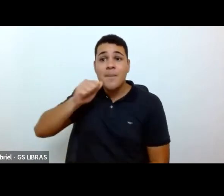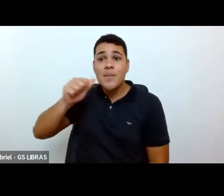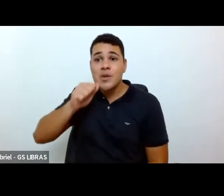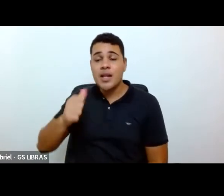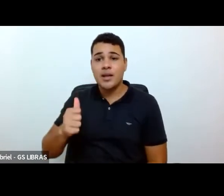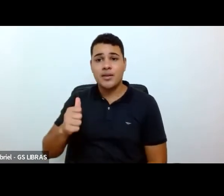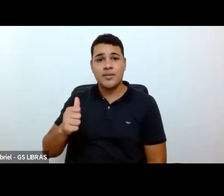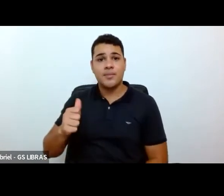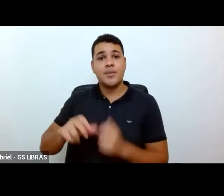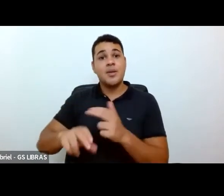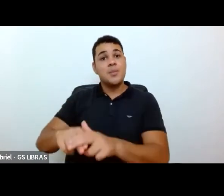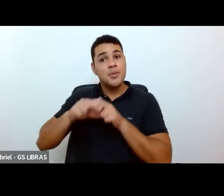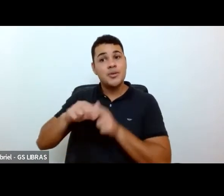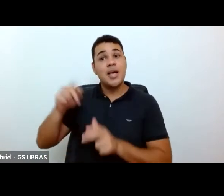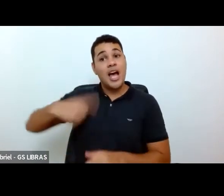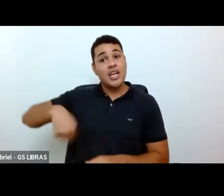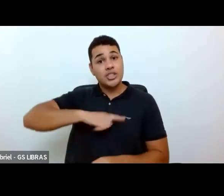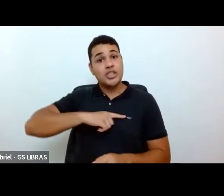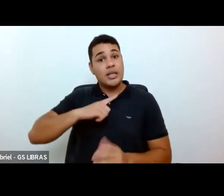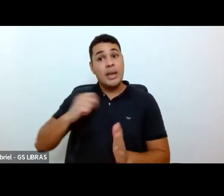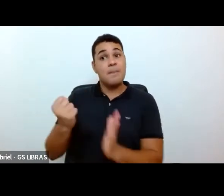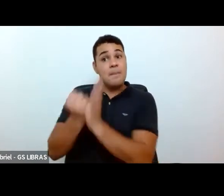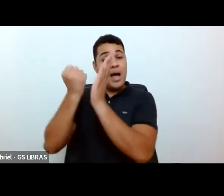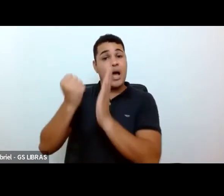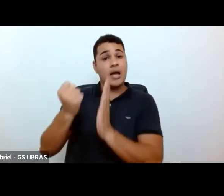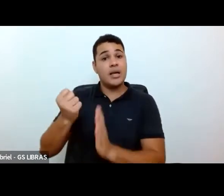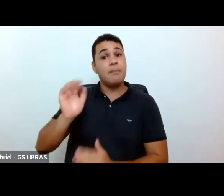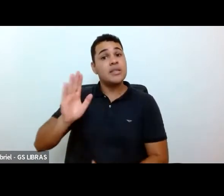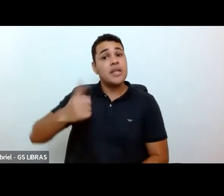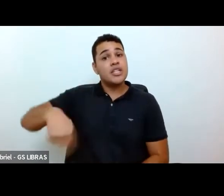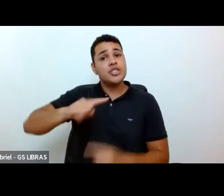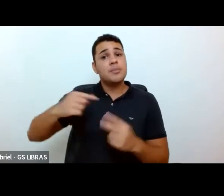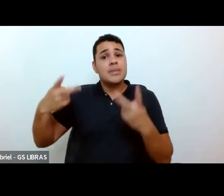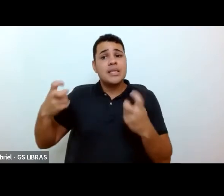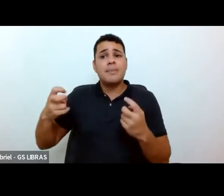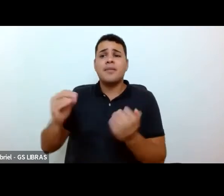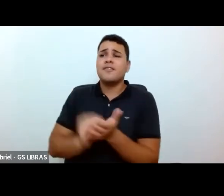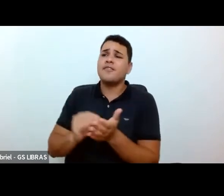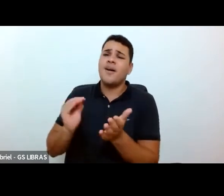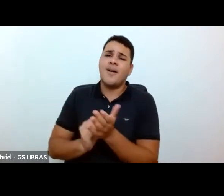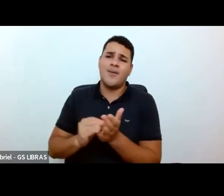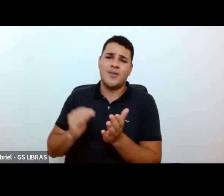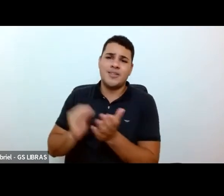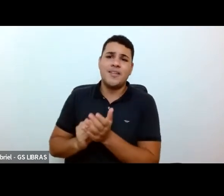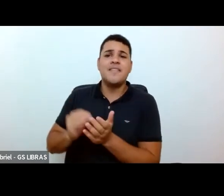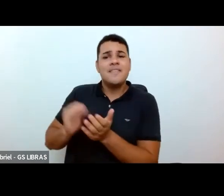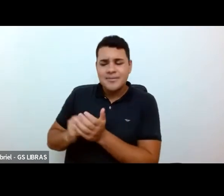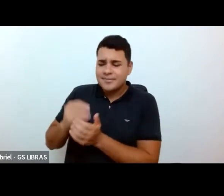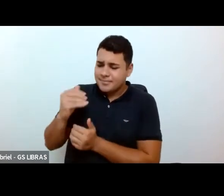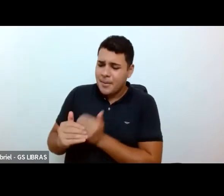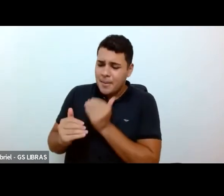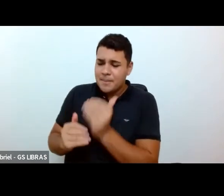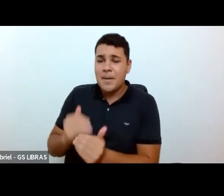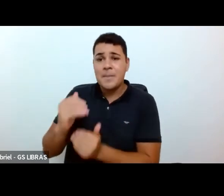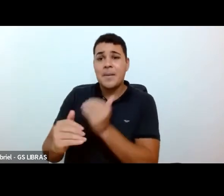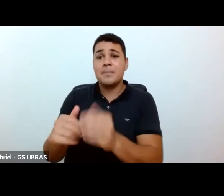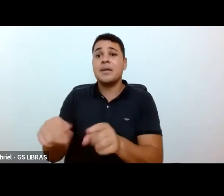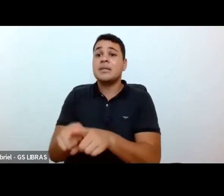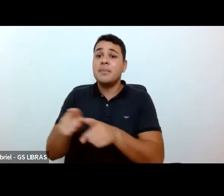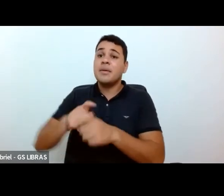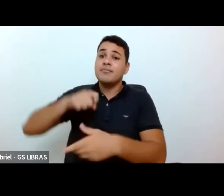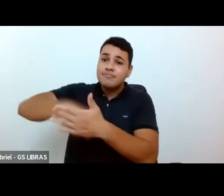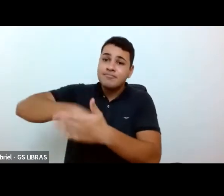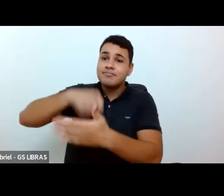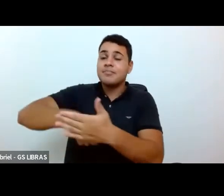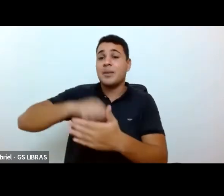marca, mas ao mesmo tempo é uma marca que ela, para você avançar, né, ela passa por várias conivências e pactuações internas do lugar da mulher